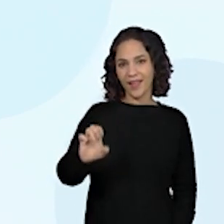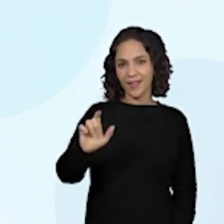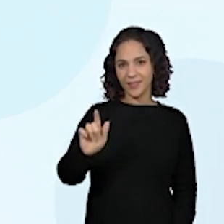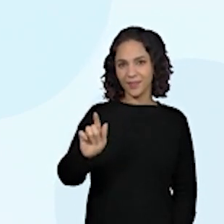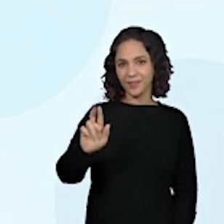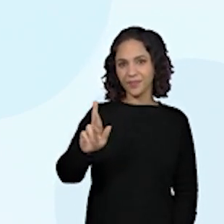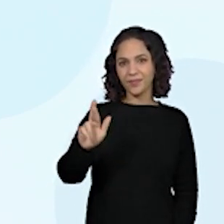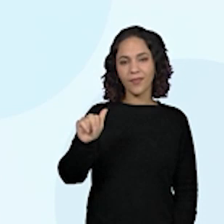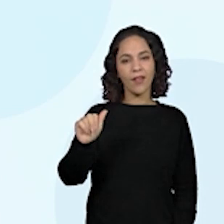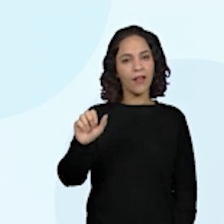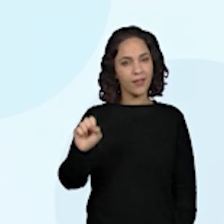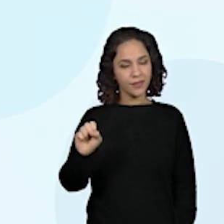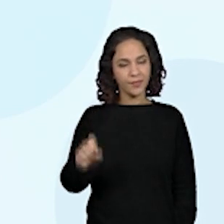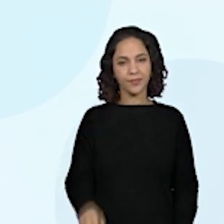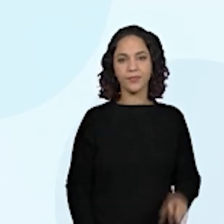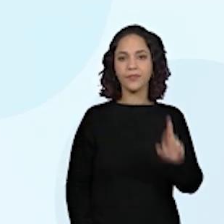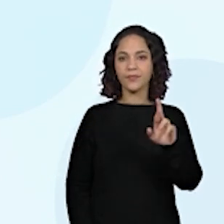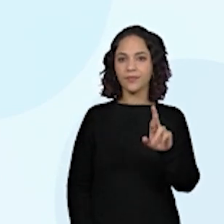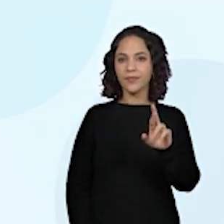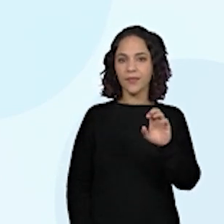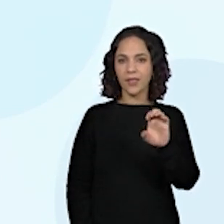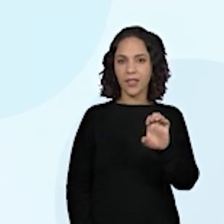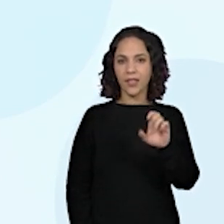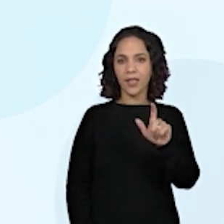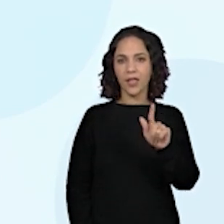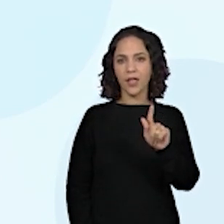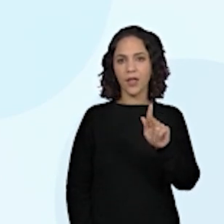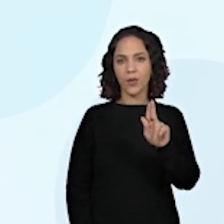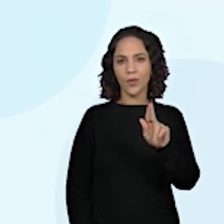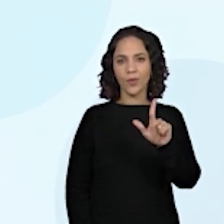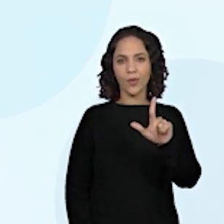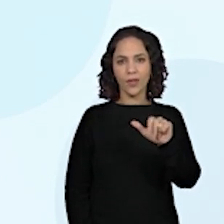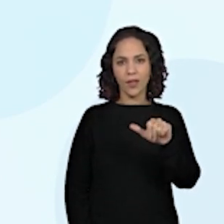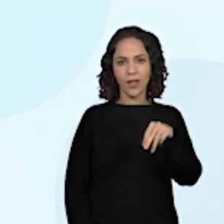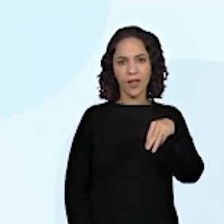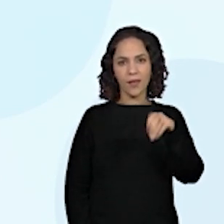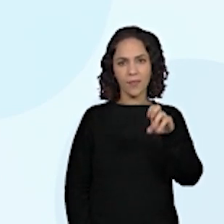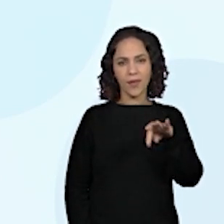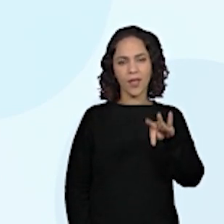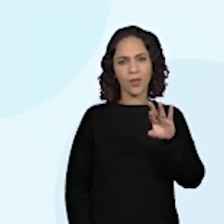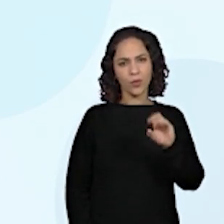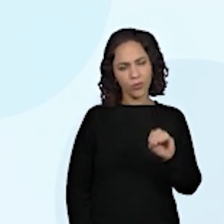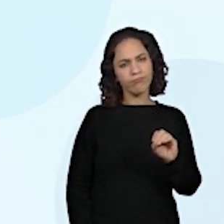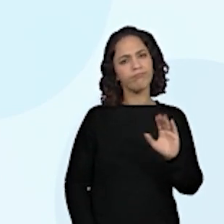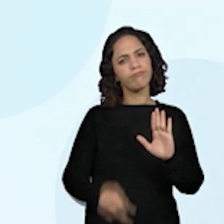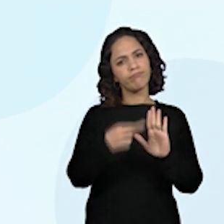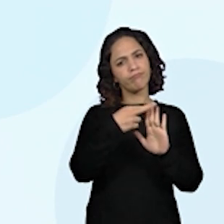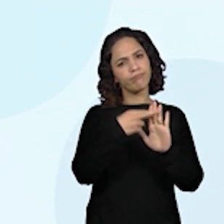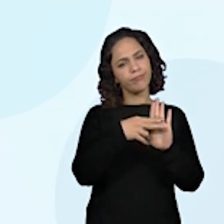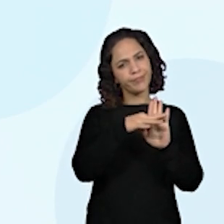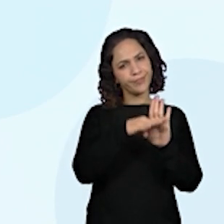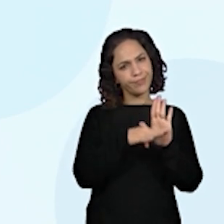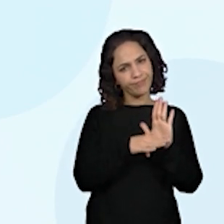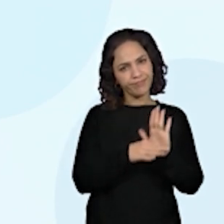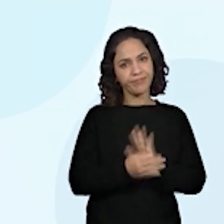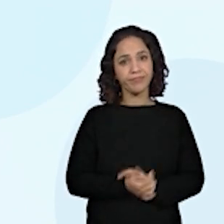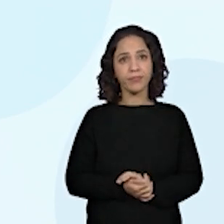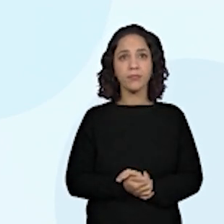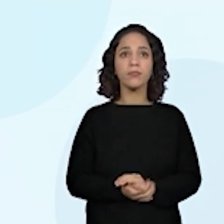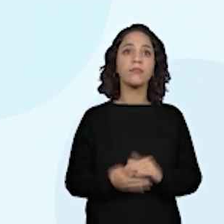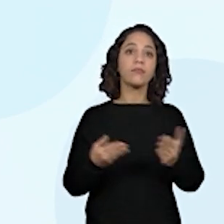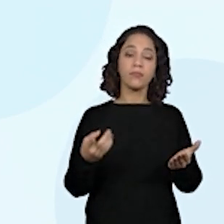para compreender para esta aula, você deve estar organizado, sentado de um modo confortável, faça